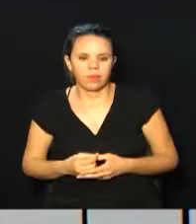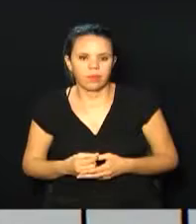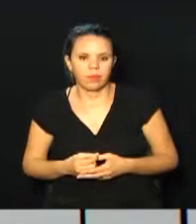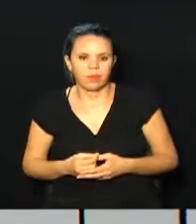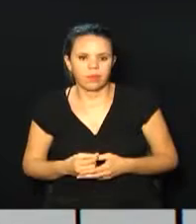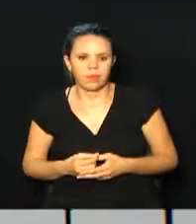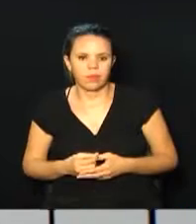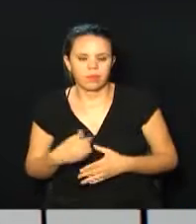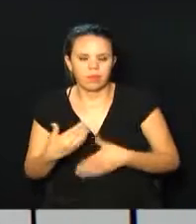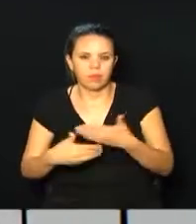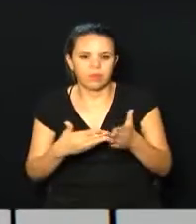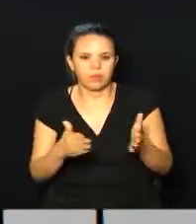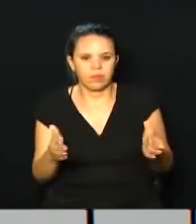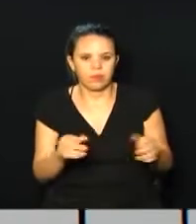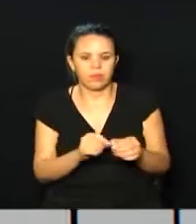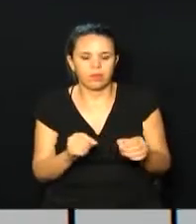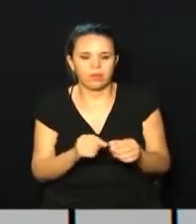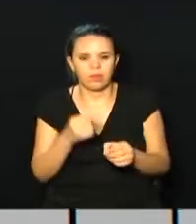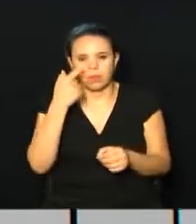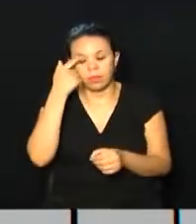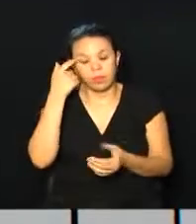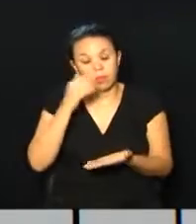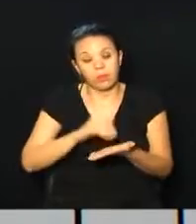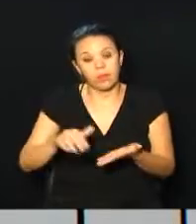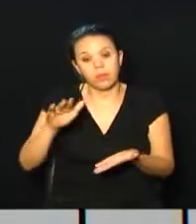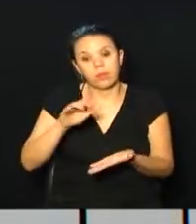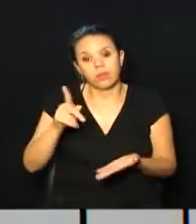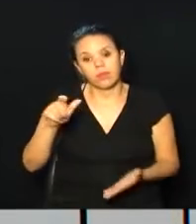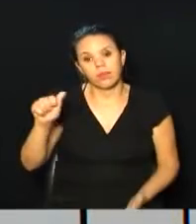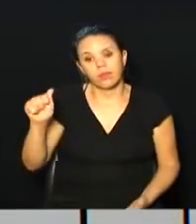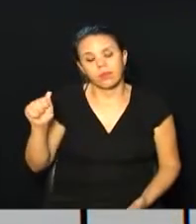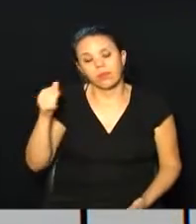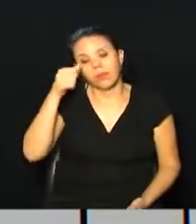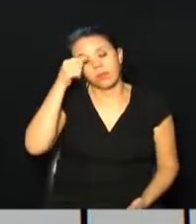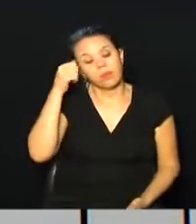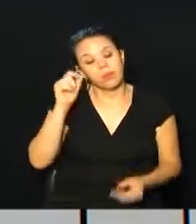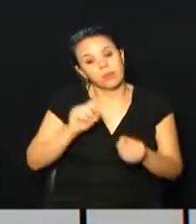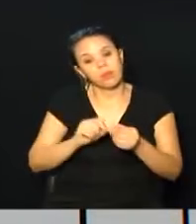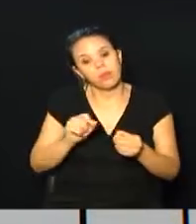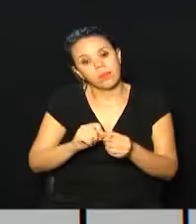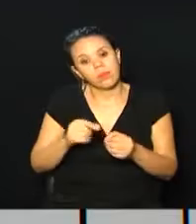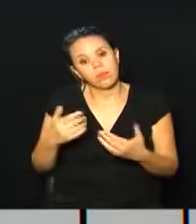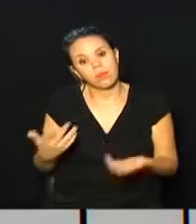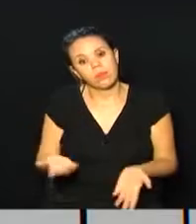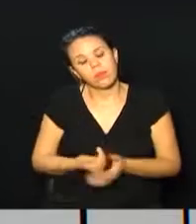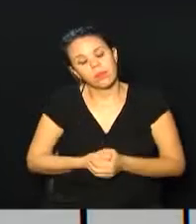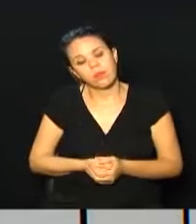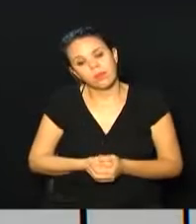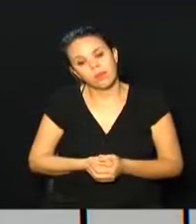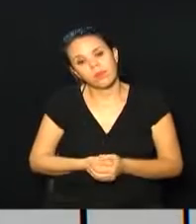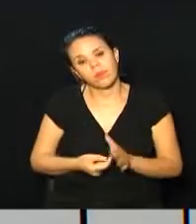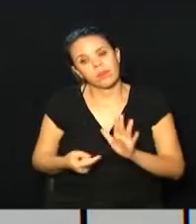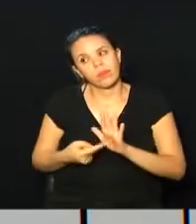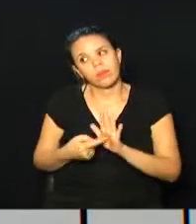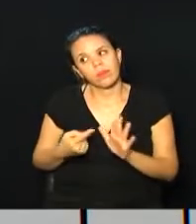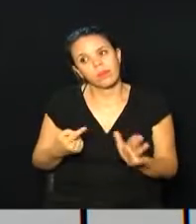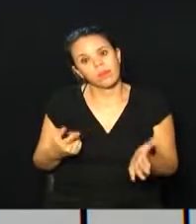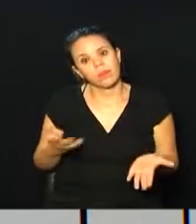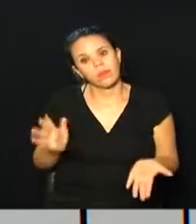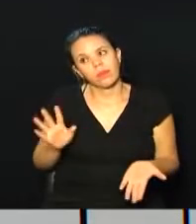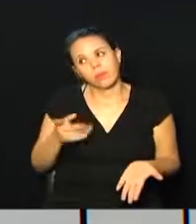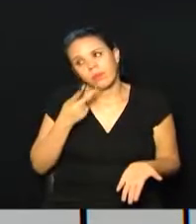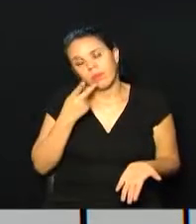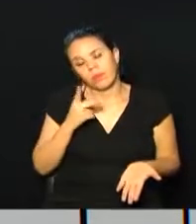esse processo acabou fazendo, o secretário Paulela, tanto Barreiro já sinalizou, que nós